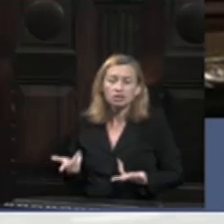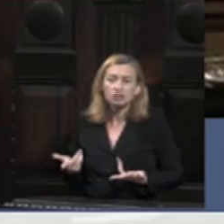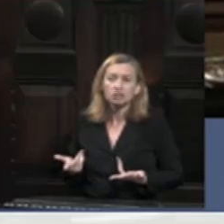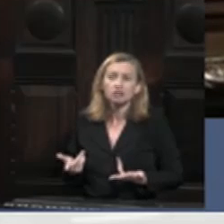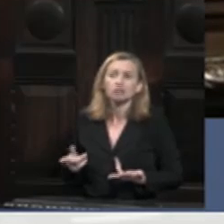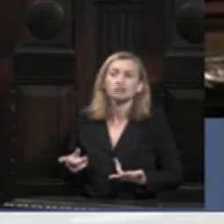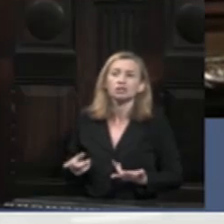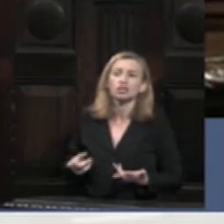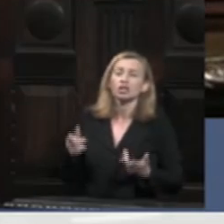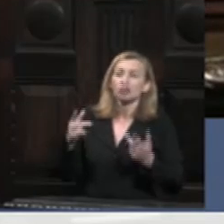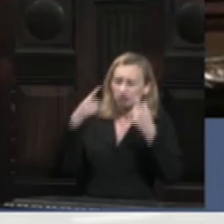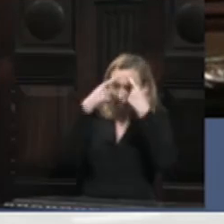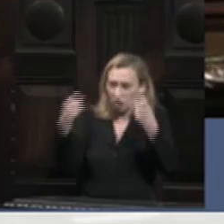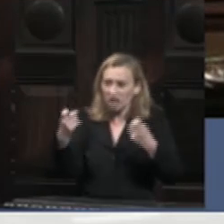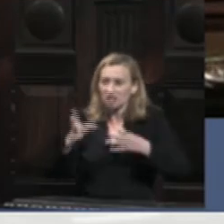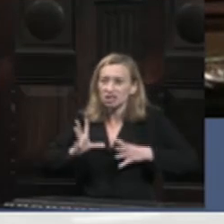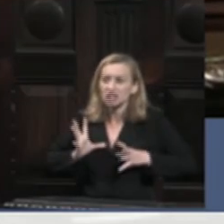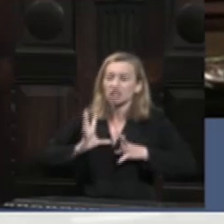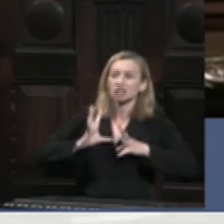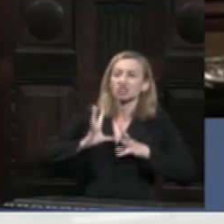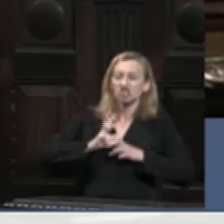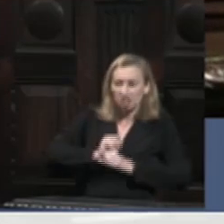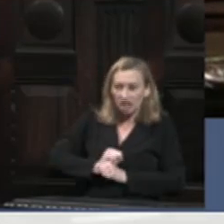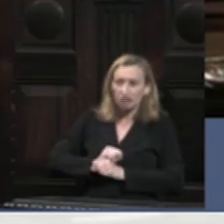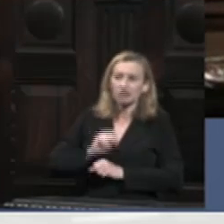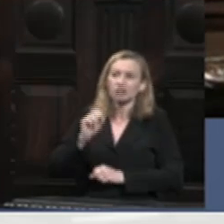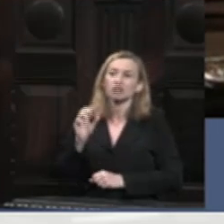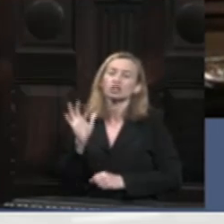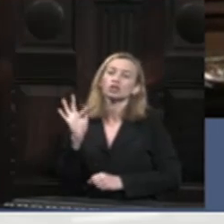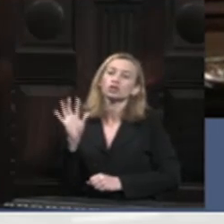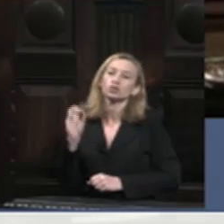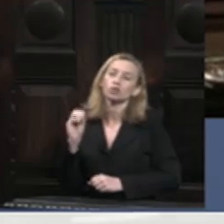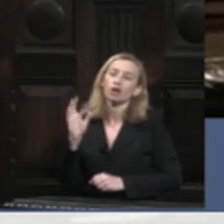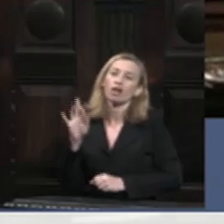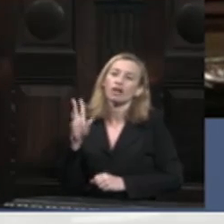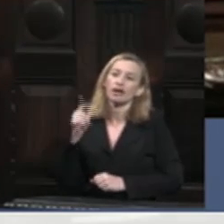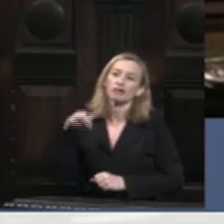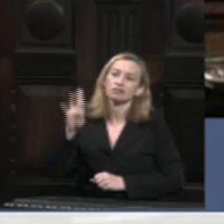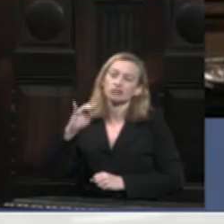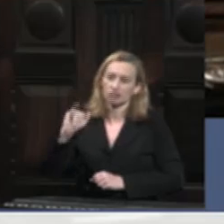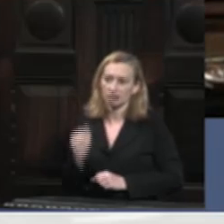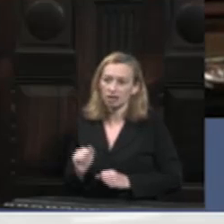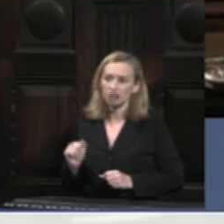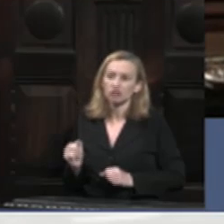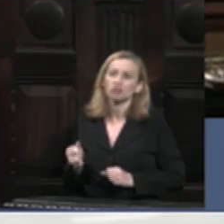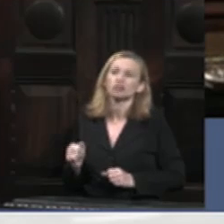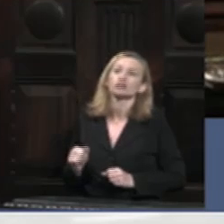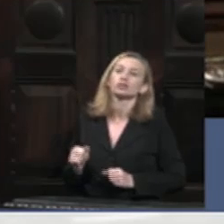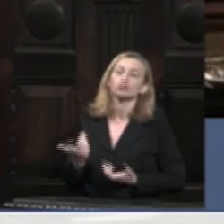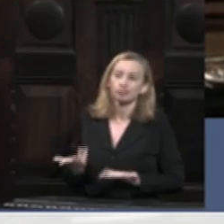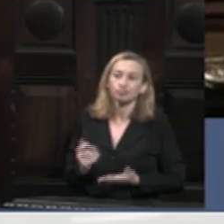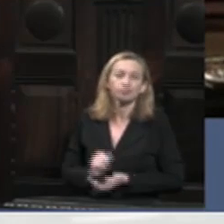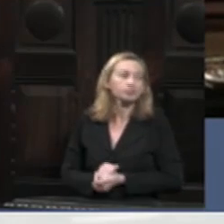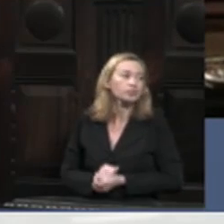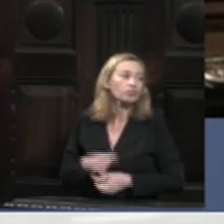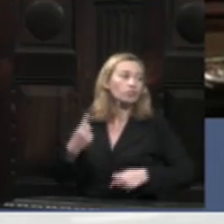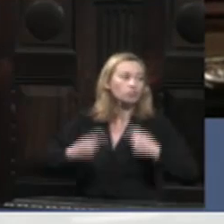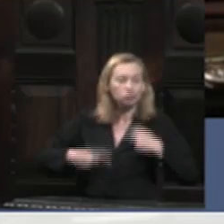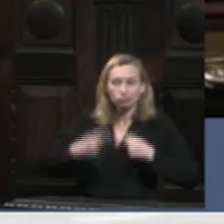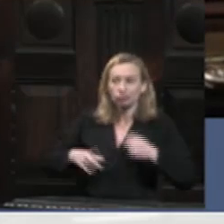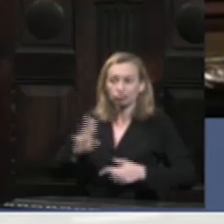resultado eleitoral, seja no Rio de Janeiro, seja para a presidência da República. O campo e as diferentes